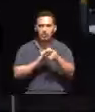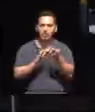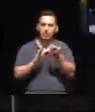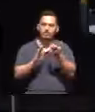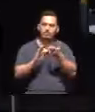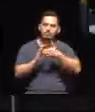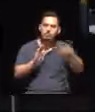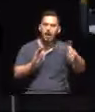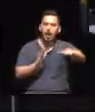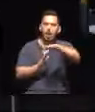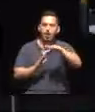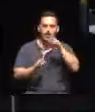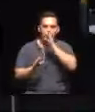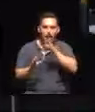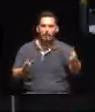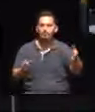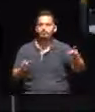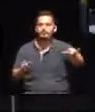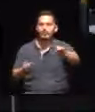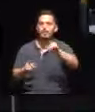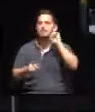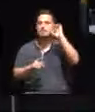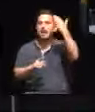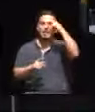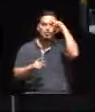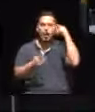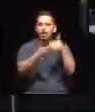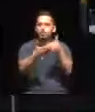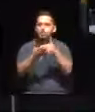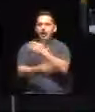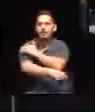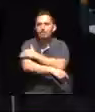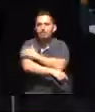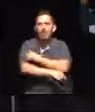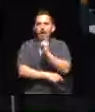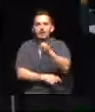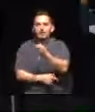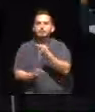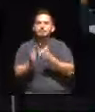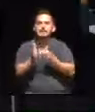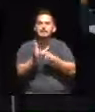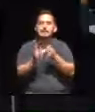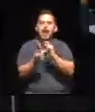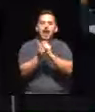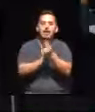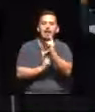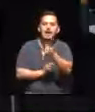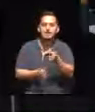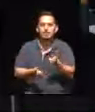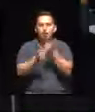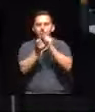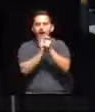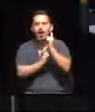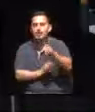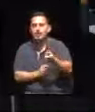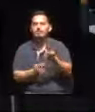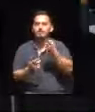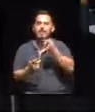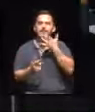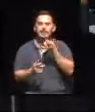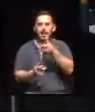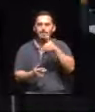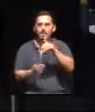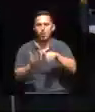está a ser implementado, quais as principais dificuldades e fragilidades, o que precisa de ser alterado e melhorado, e isso vai permitir